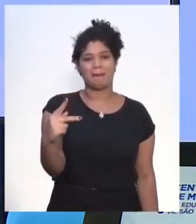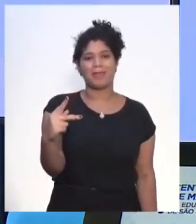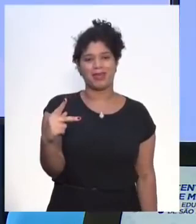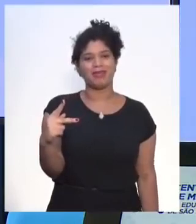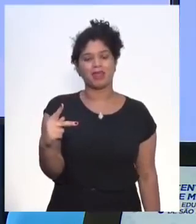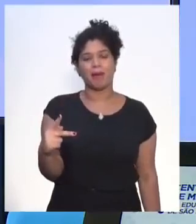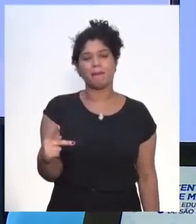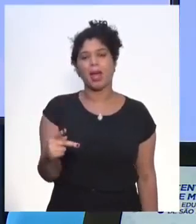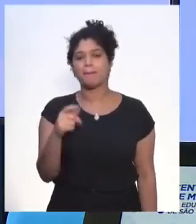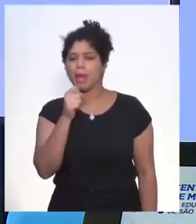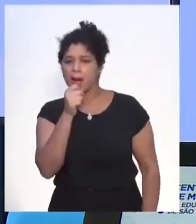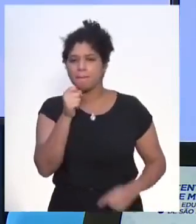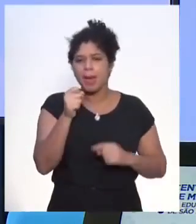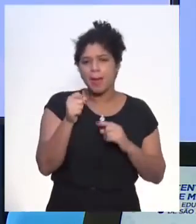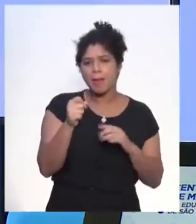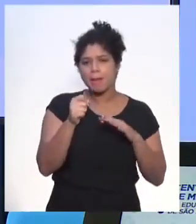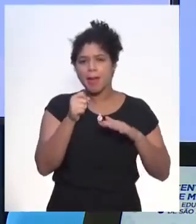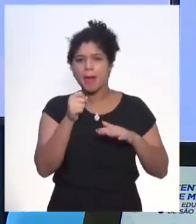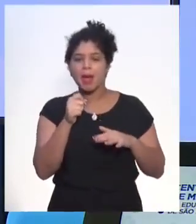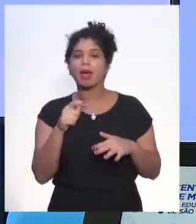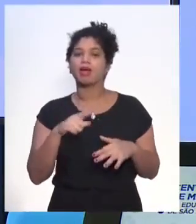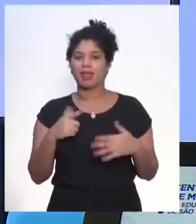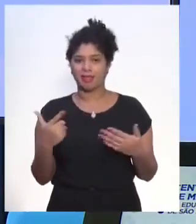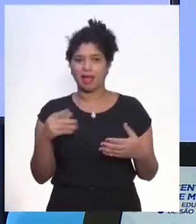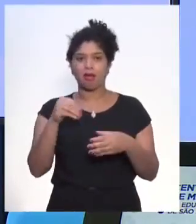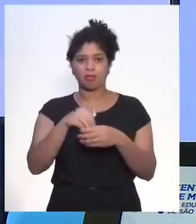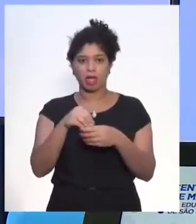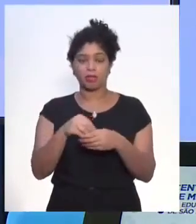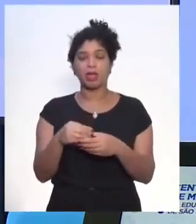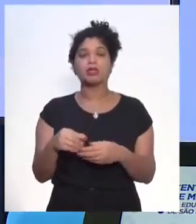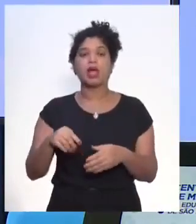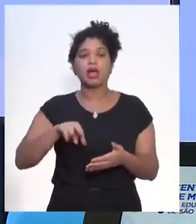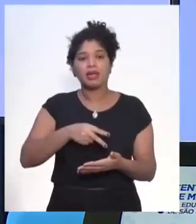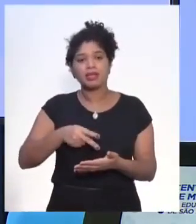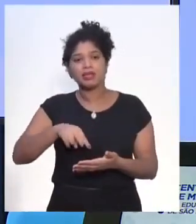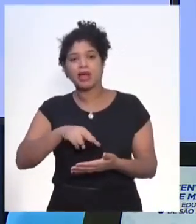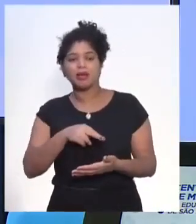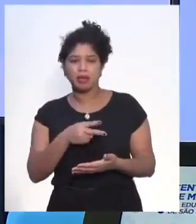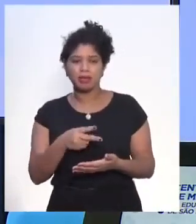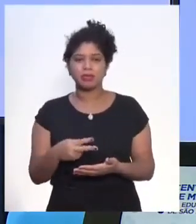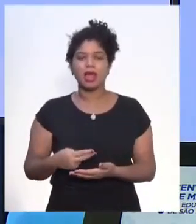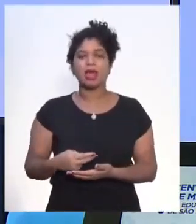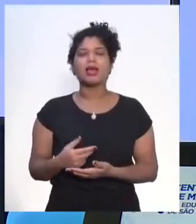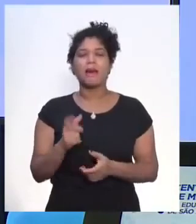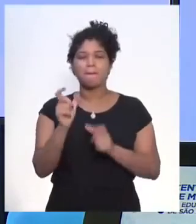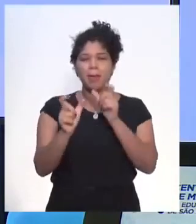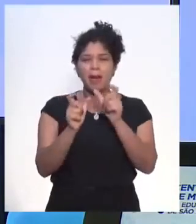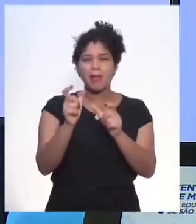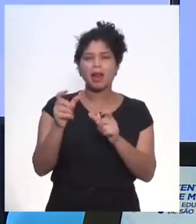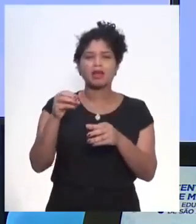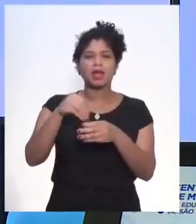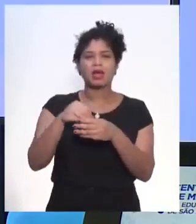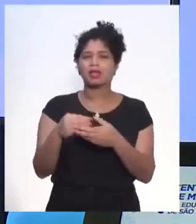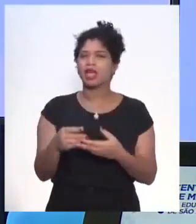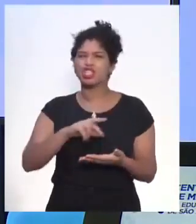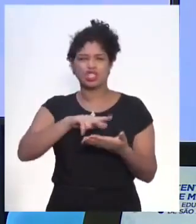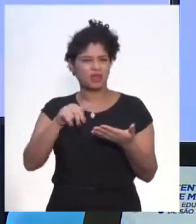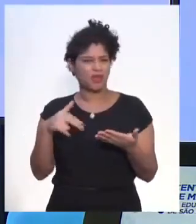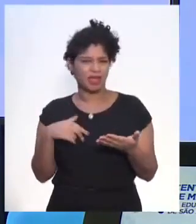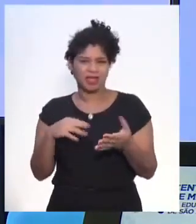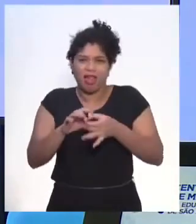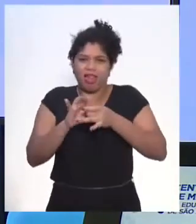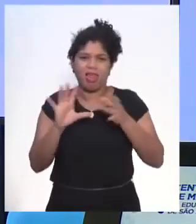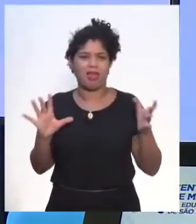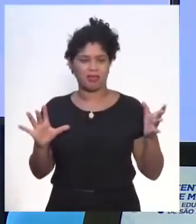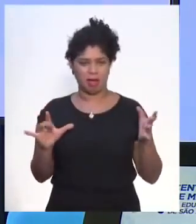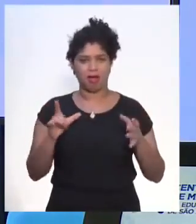aí do hip hop, tá? A dança, né, o hip hop, ela tem também vários subestilos dentro, né? Freestyle, enfim,